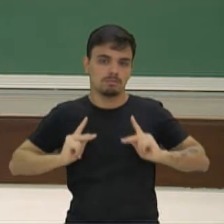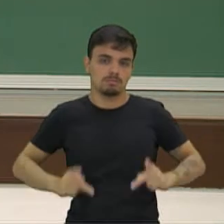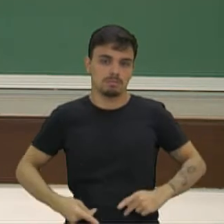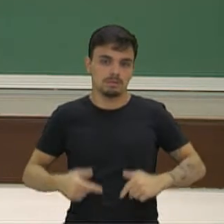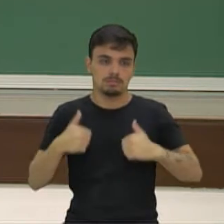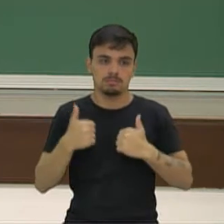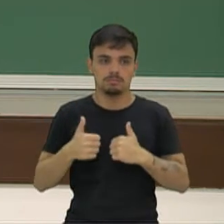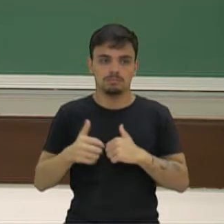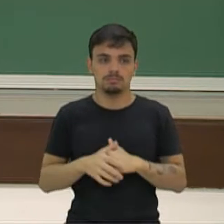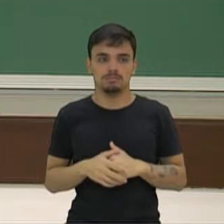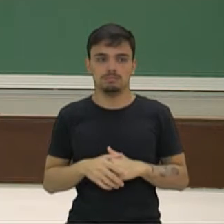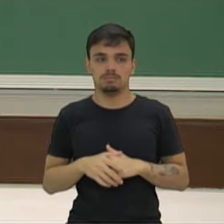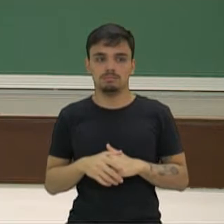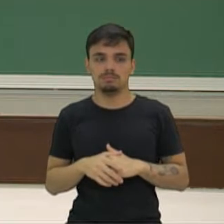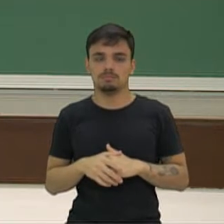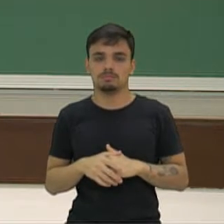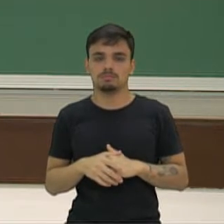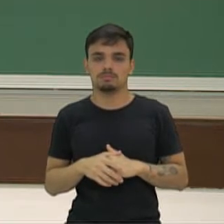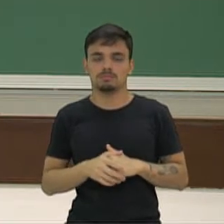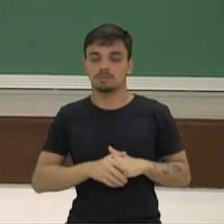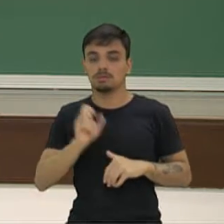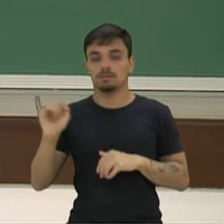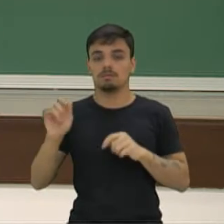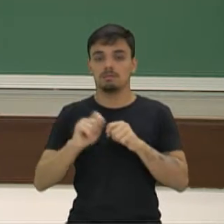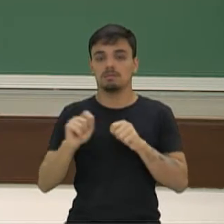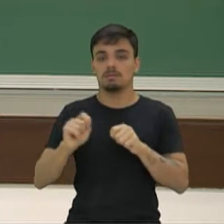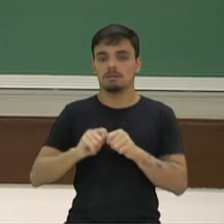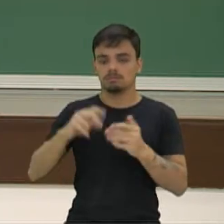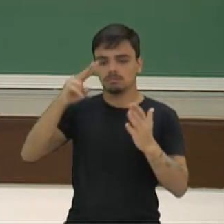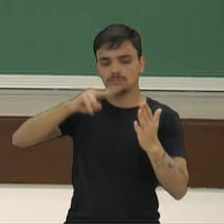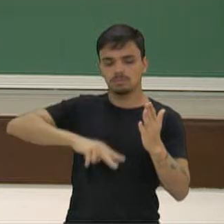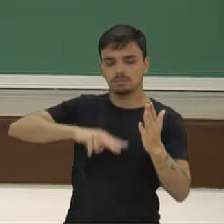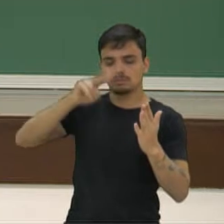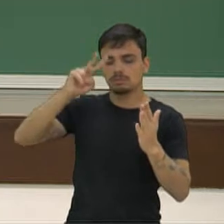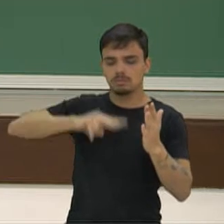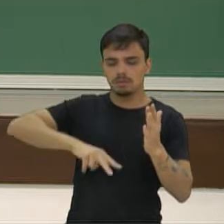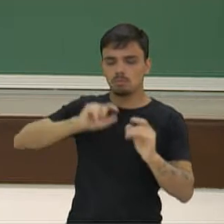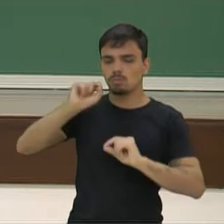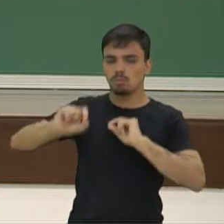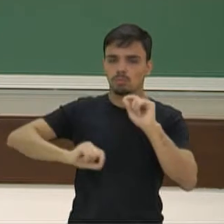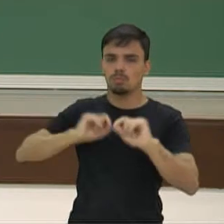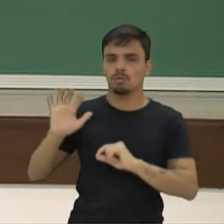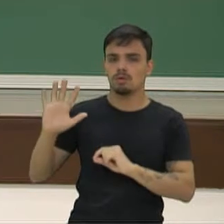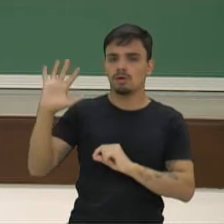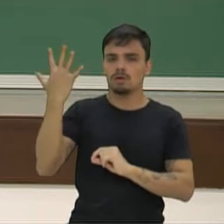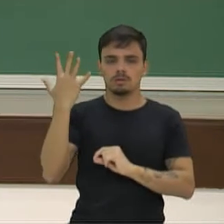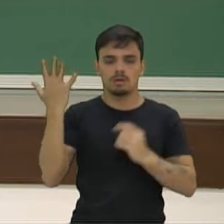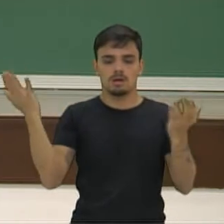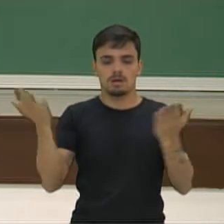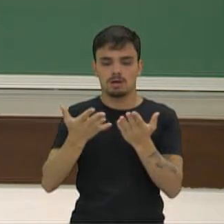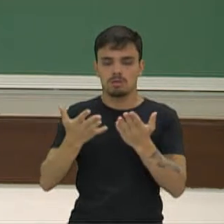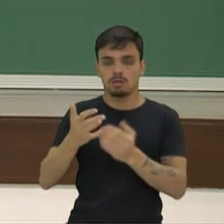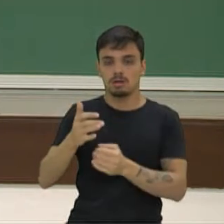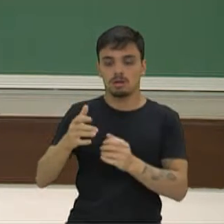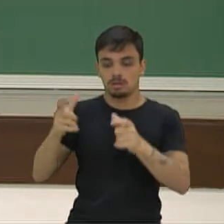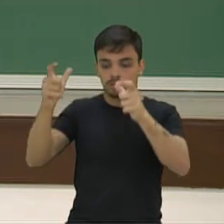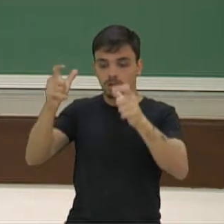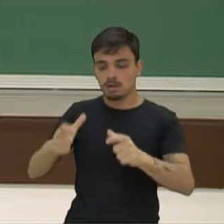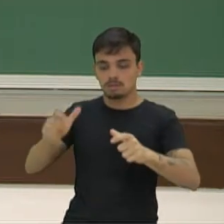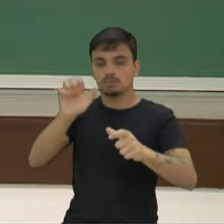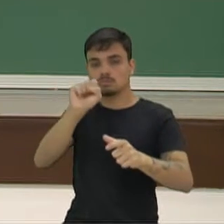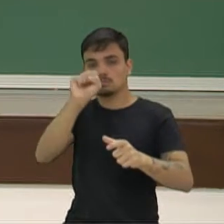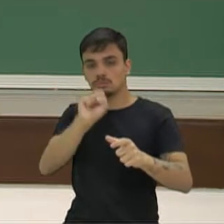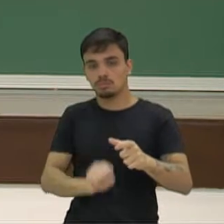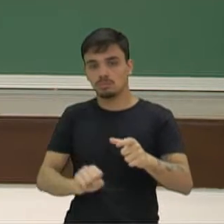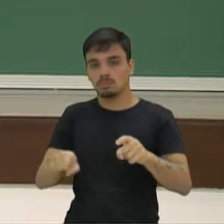Olha, se nós formos fazer uma análise do que está acontecendo na região sul, e nós